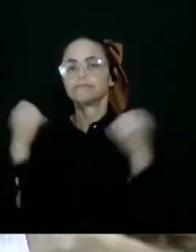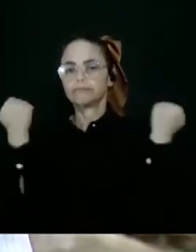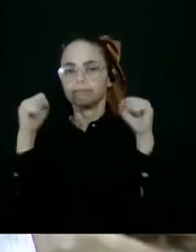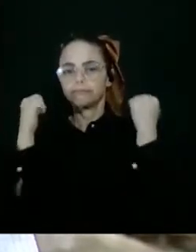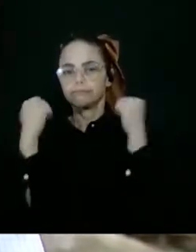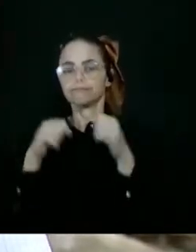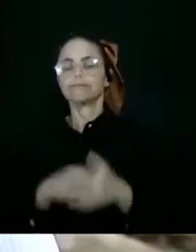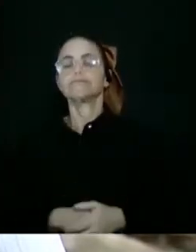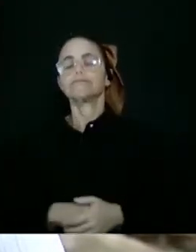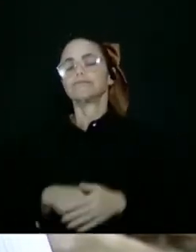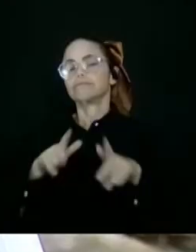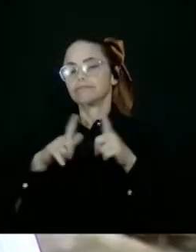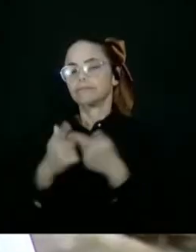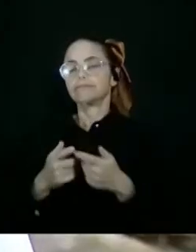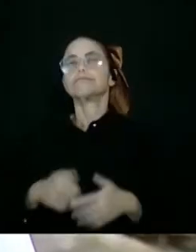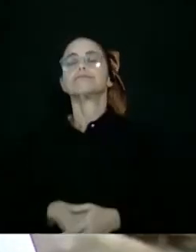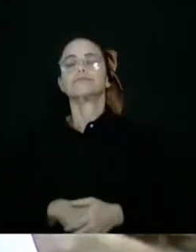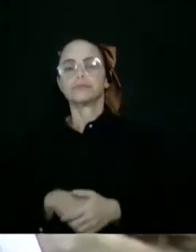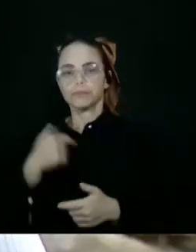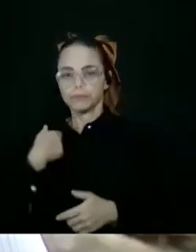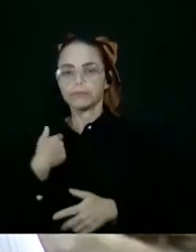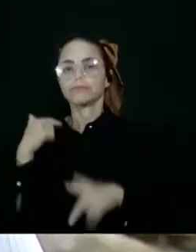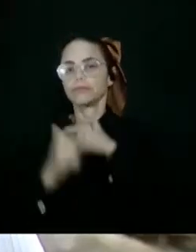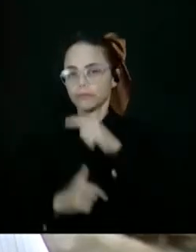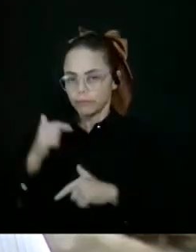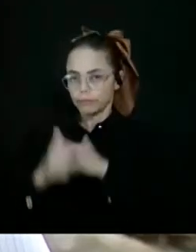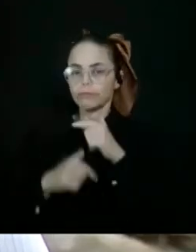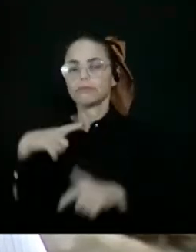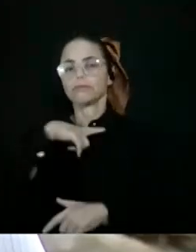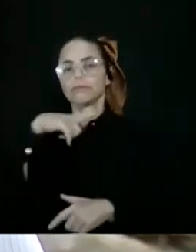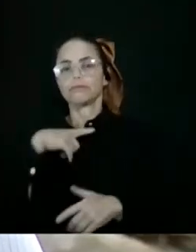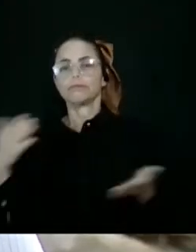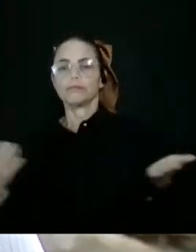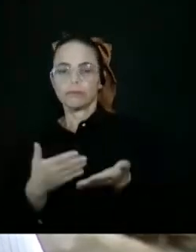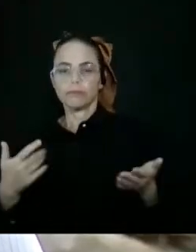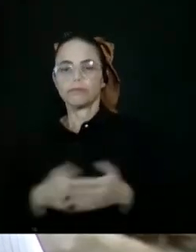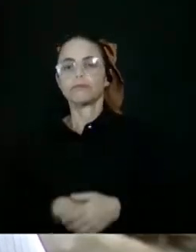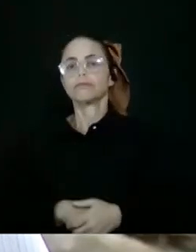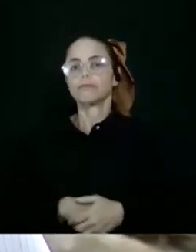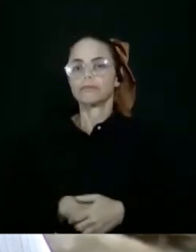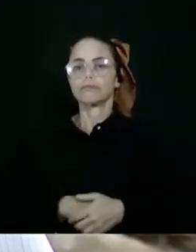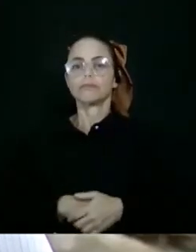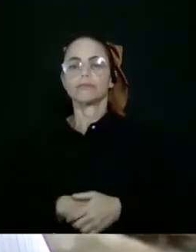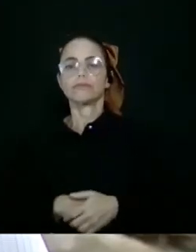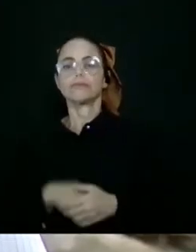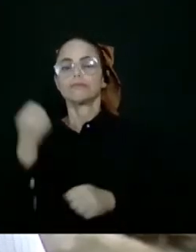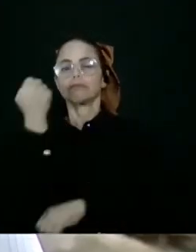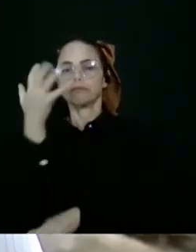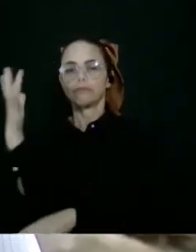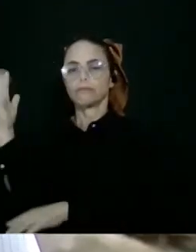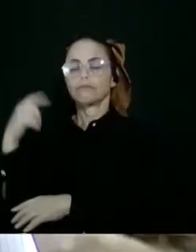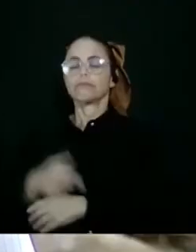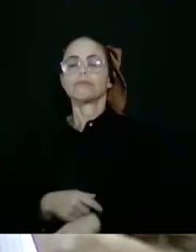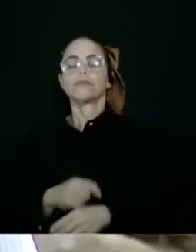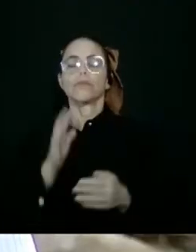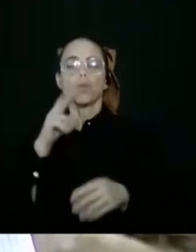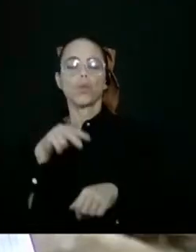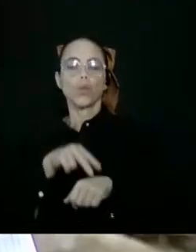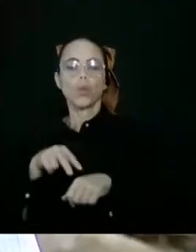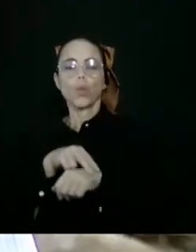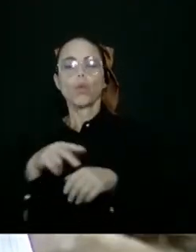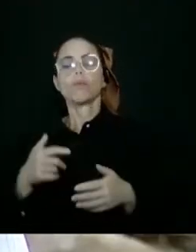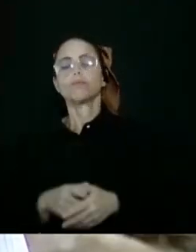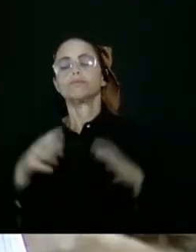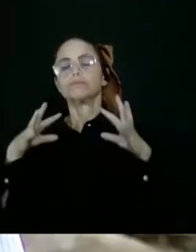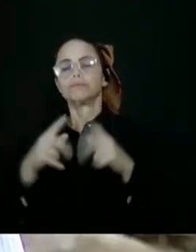grupo. Graças a esse trabalho, temos hoje um parque, um bosque, onde todo mundo